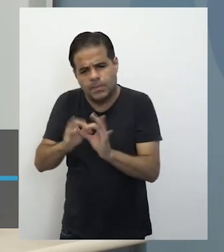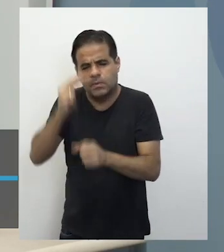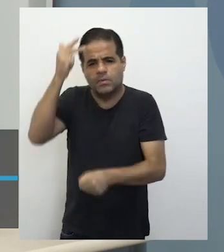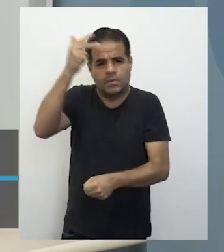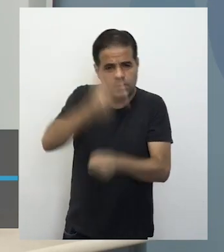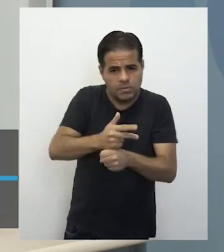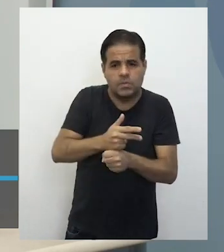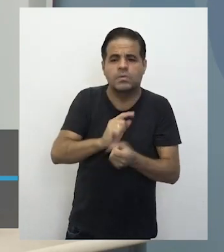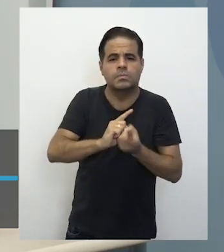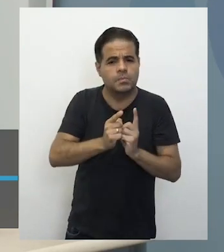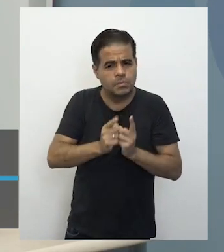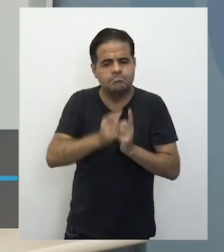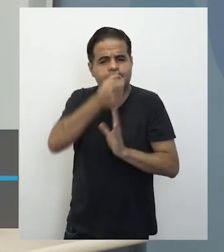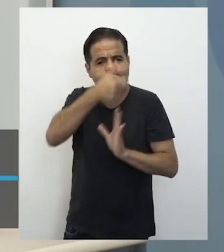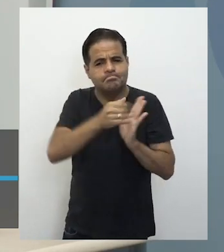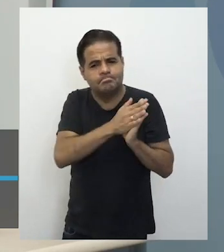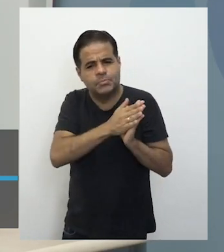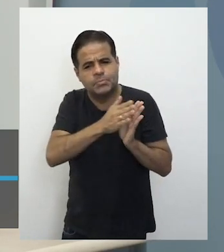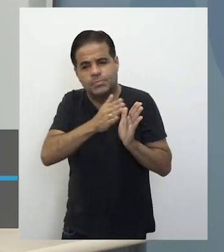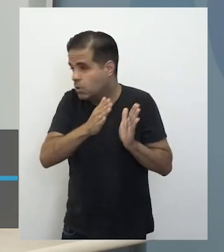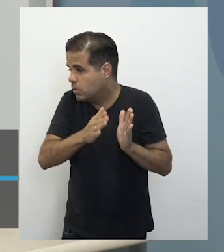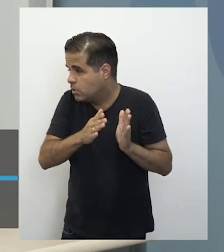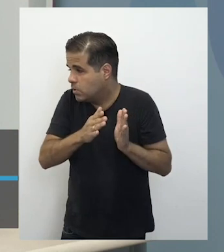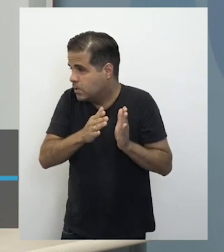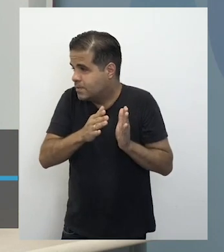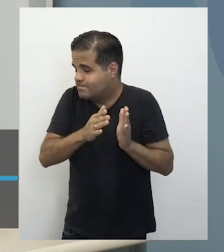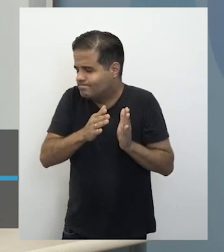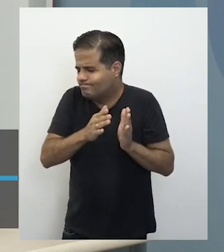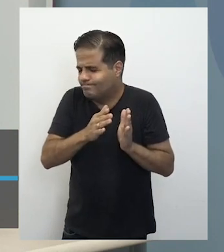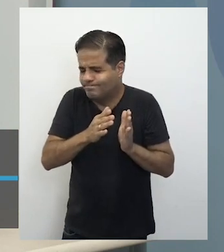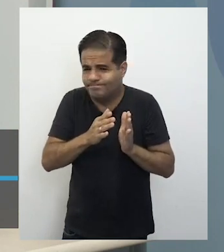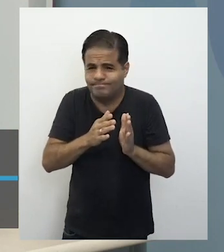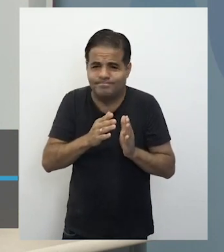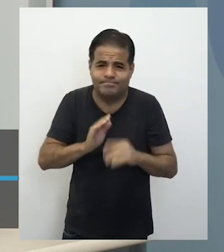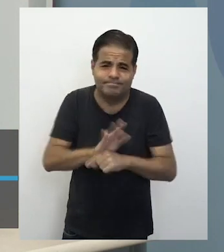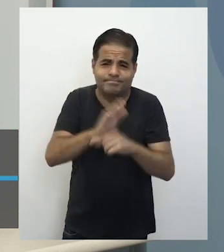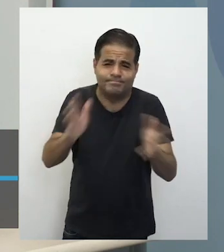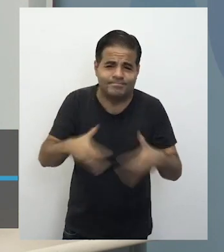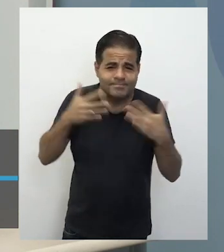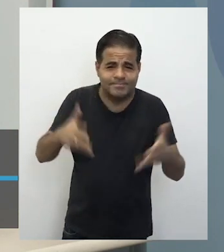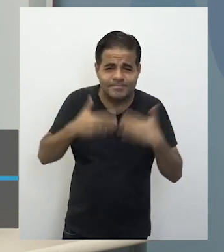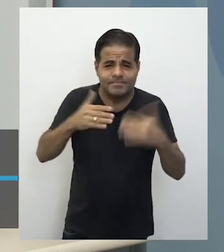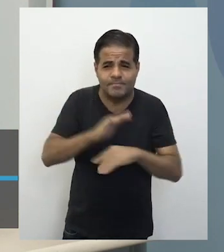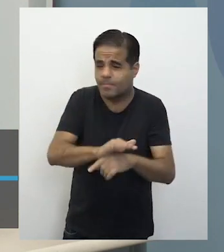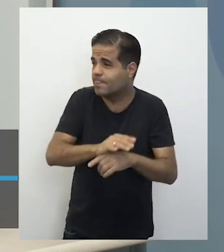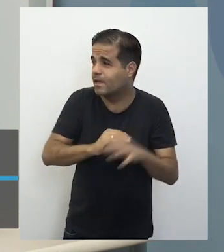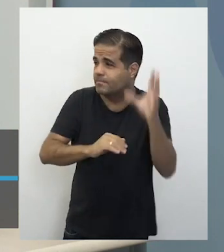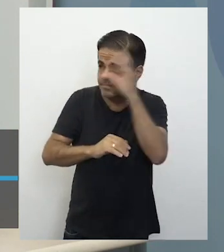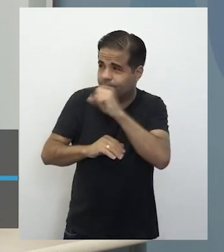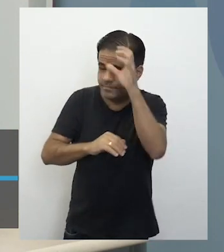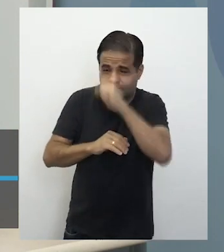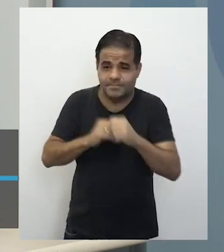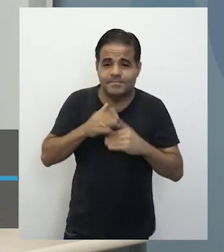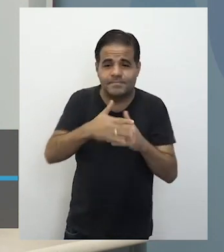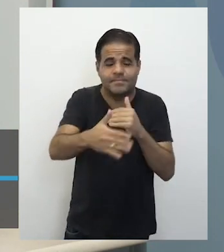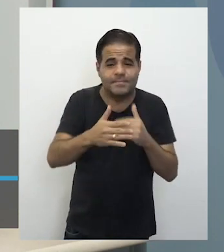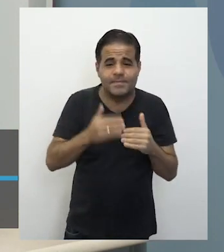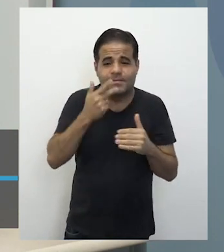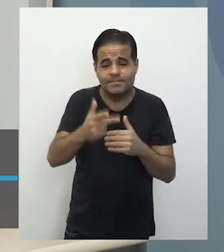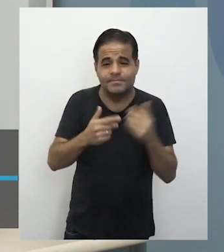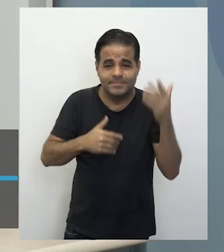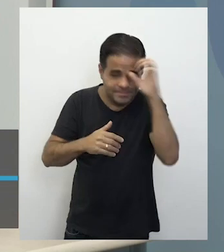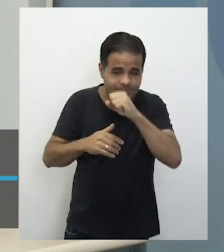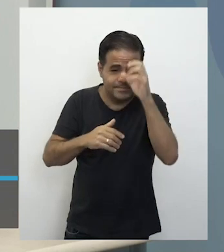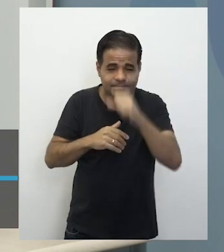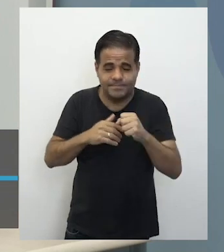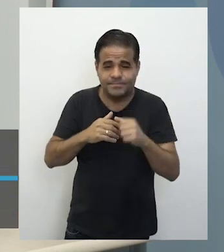bem didáticos, algumas animações aí que contribuem bastante para a aprendizagem de temas. E hoje o